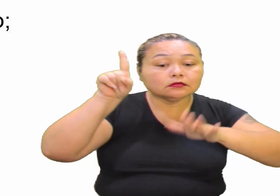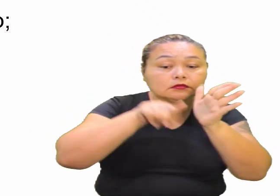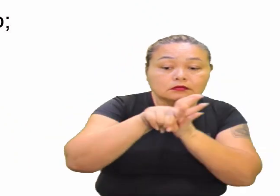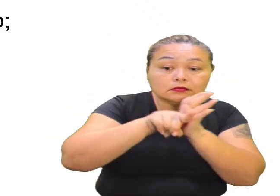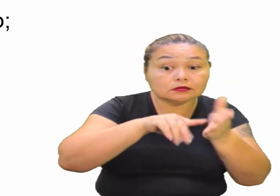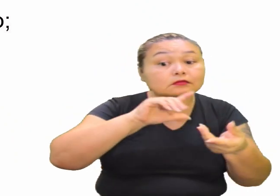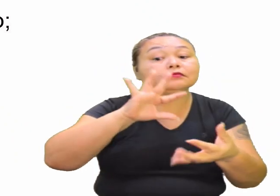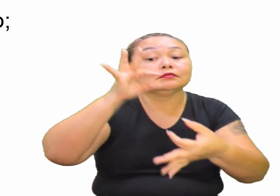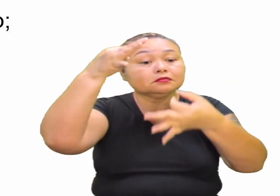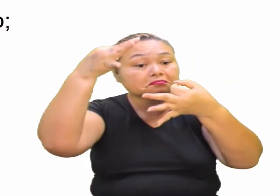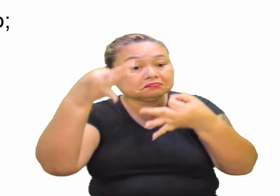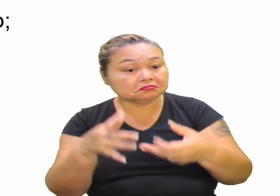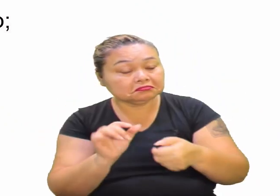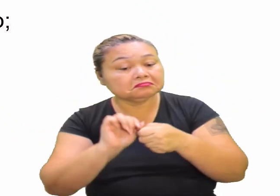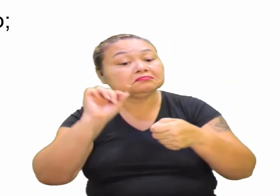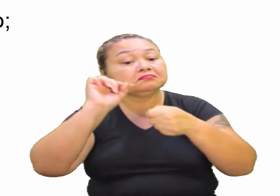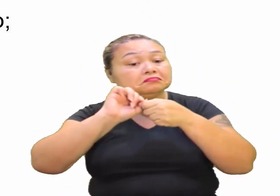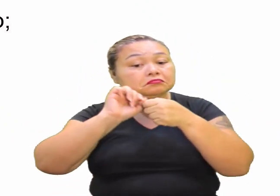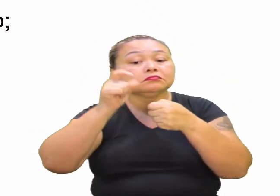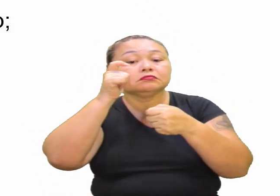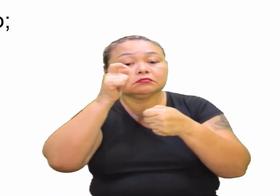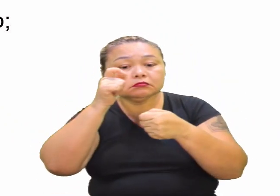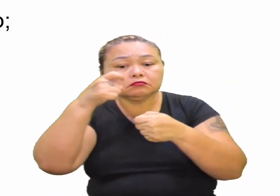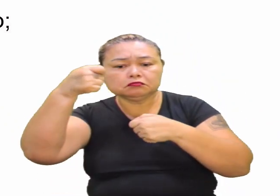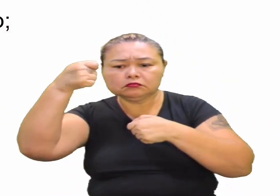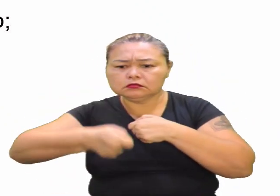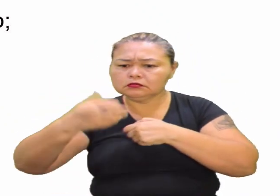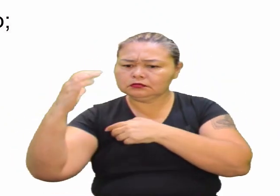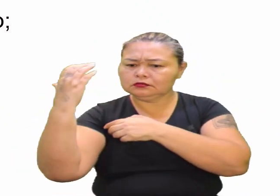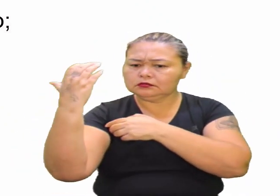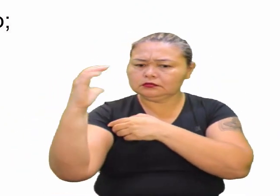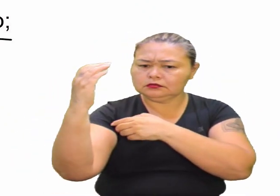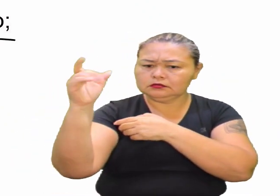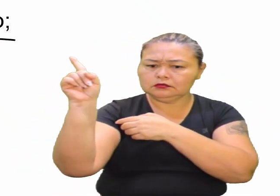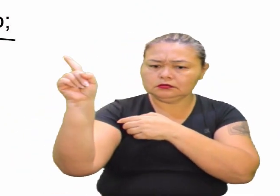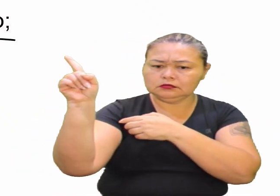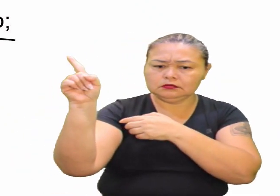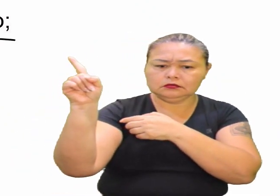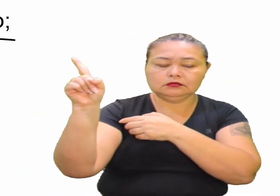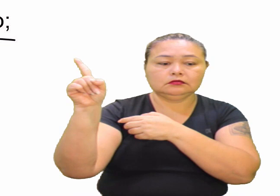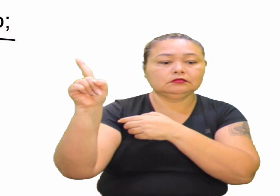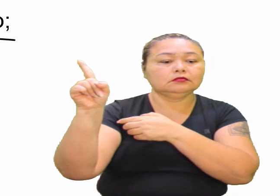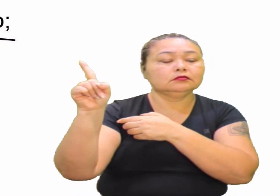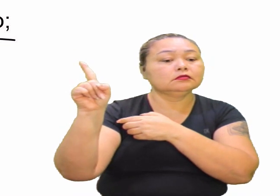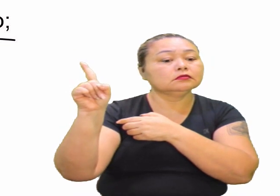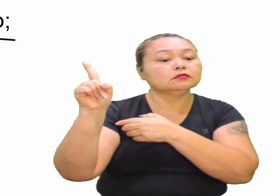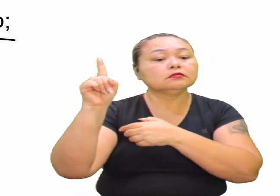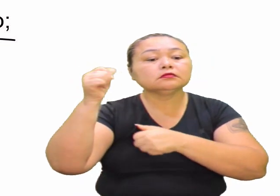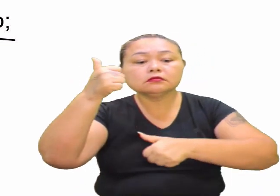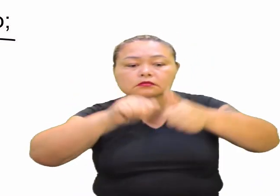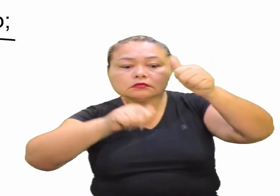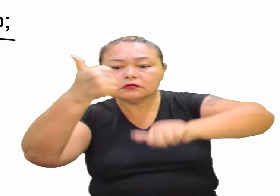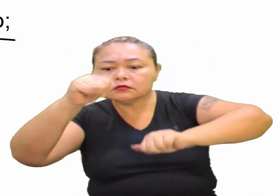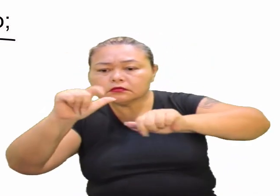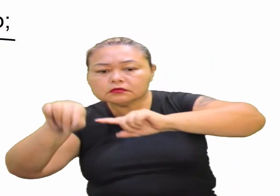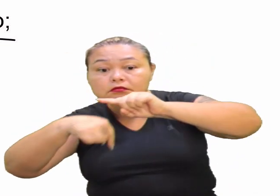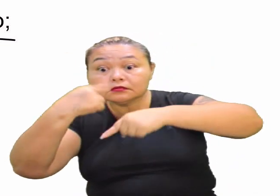pesquisa adequado, executou os experimentos com rigor científico, analisou os dados